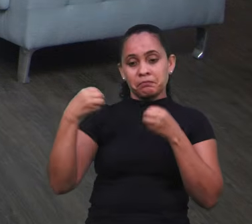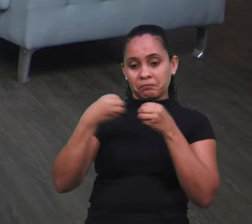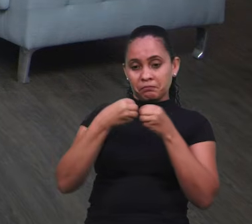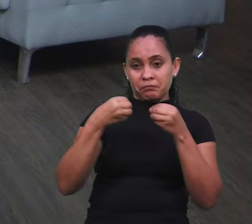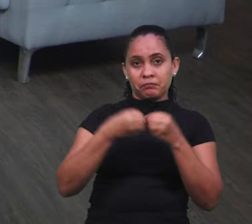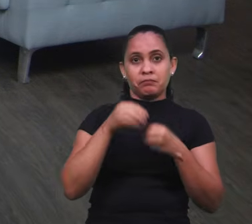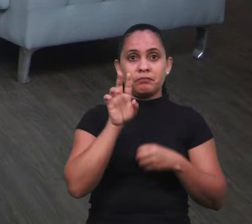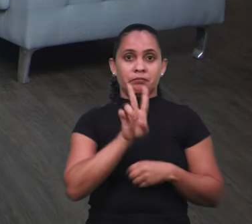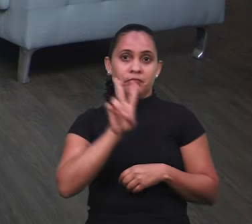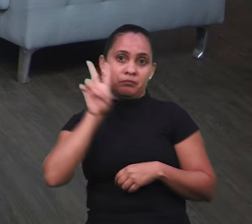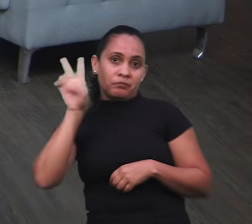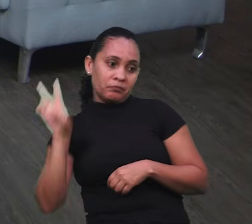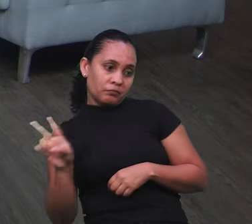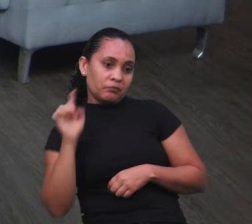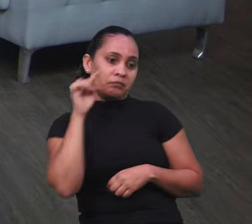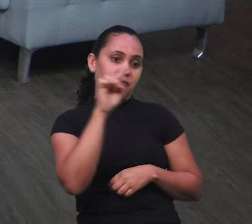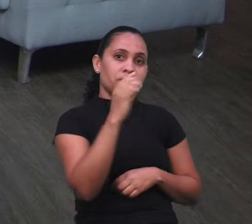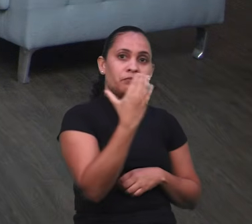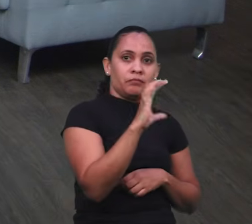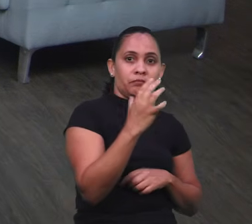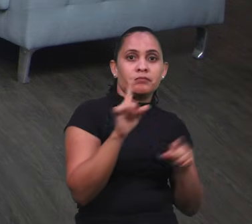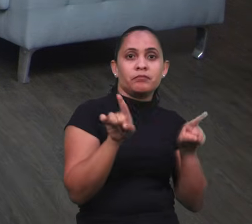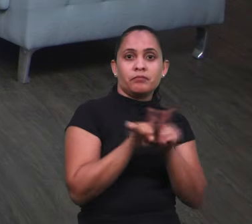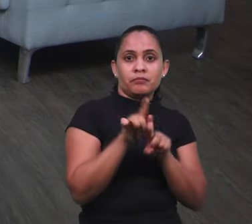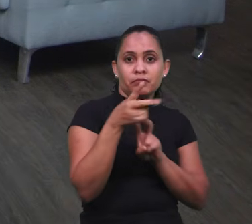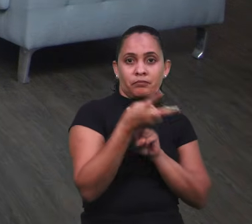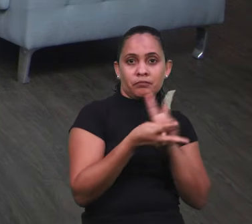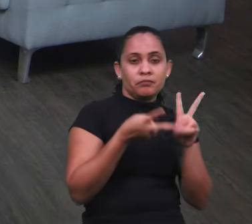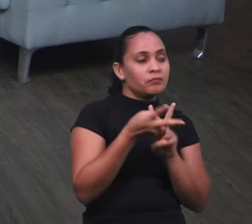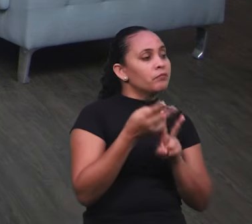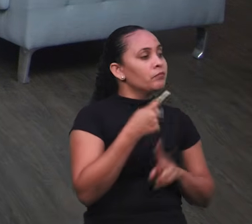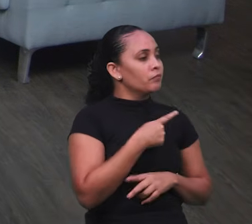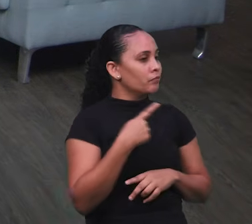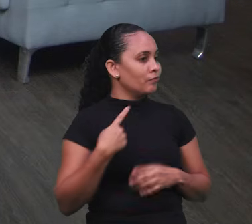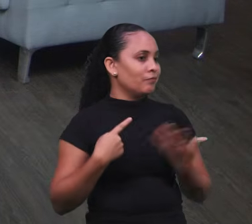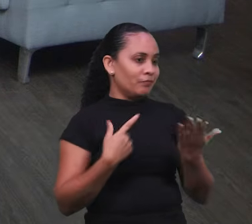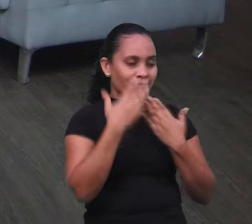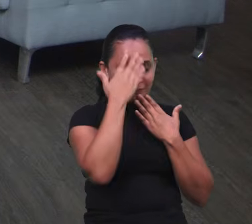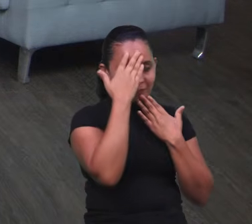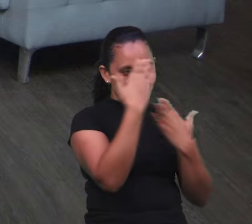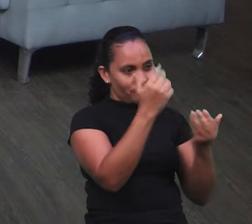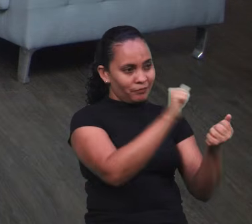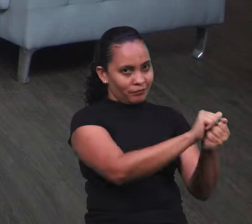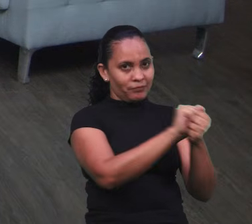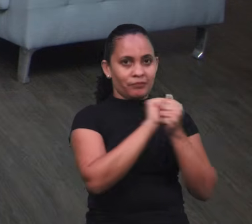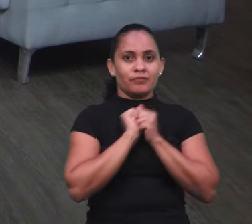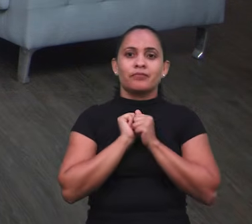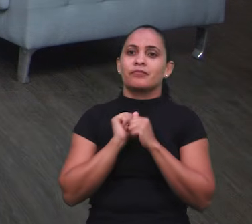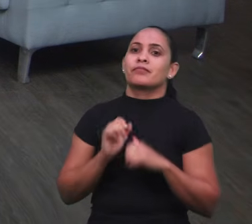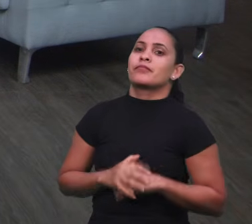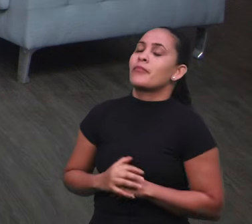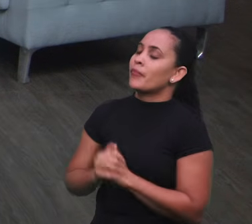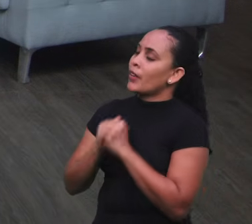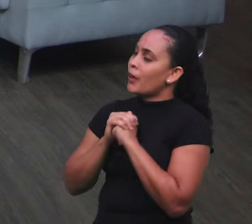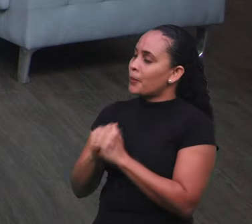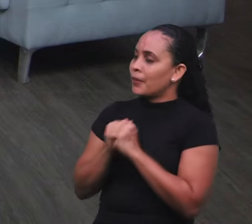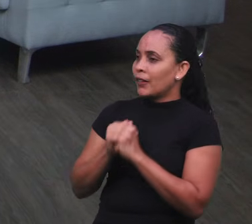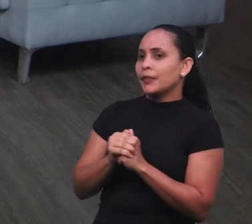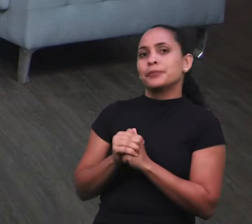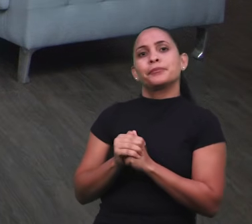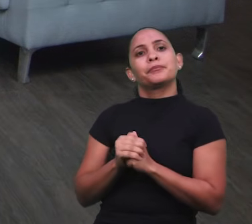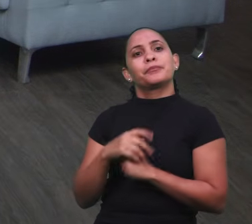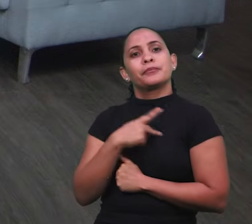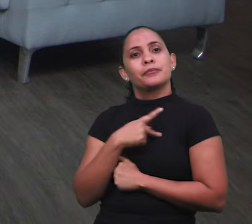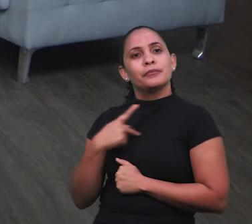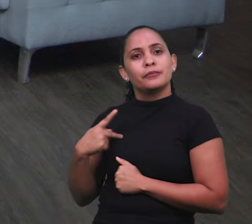Santo, municípios perto daqui de Vila Velha, que fica ali em Cariacica e em Viana. Pastor Roniel, muito obrigado pela sua participação mais uma